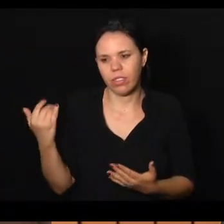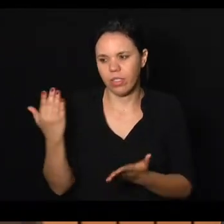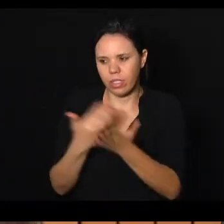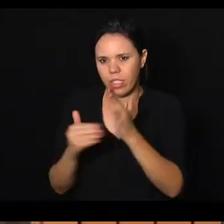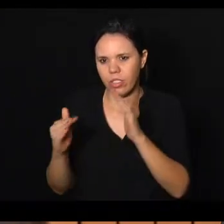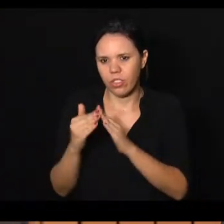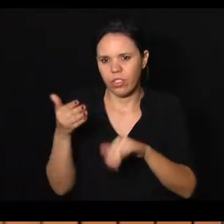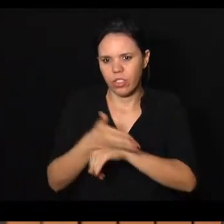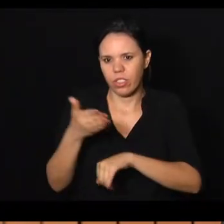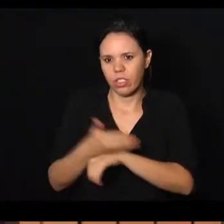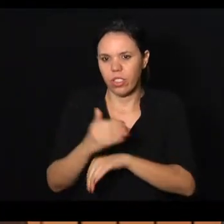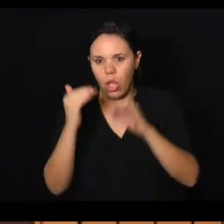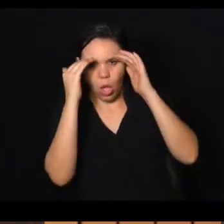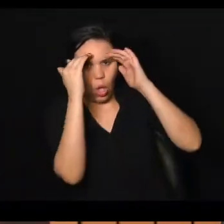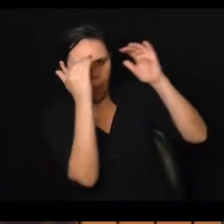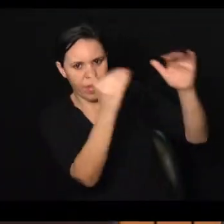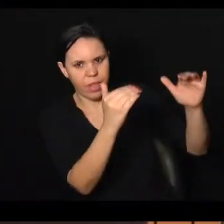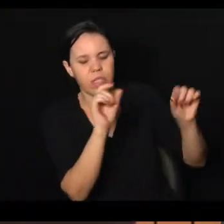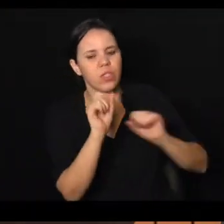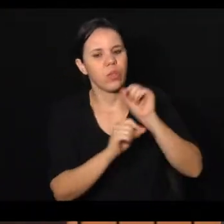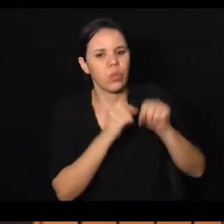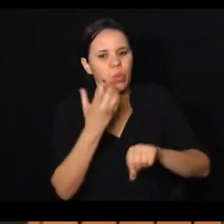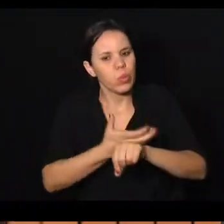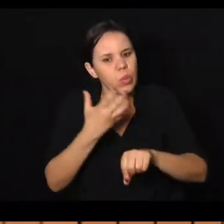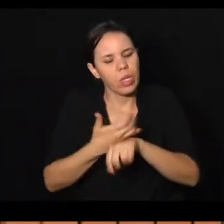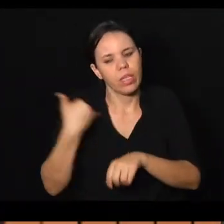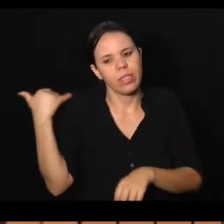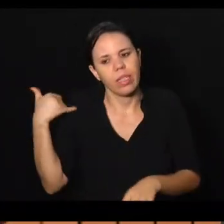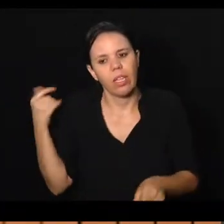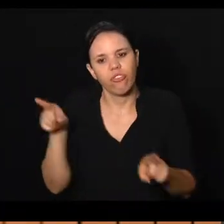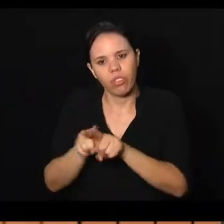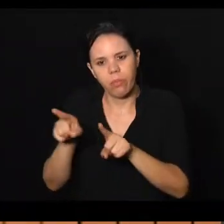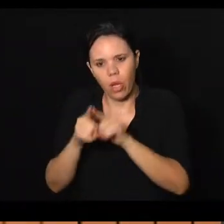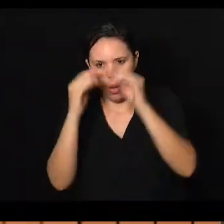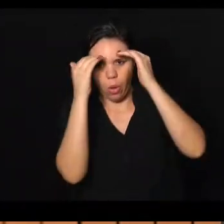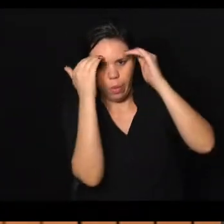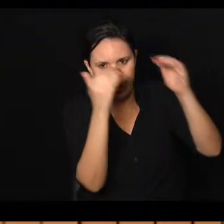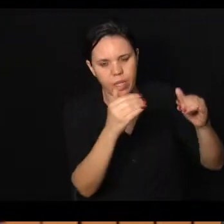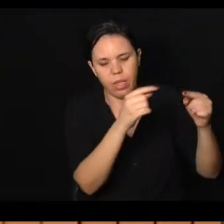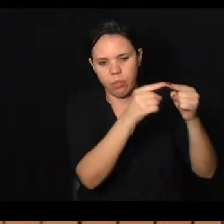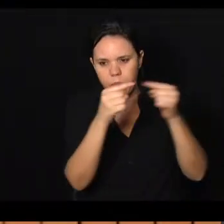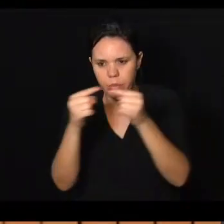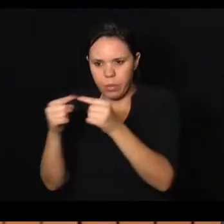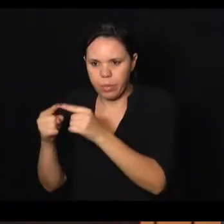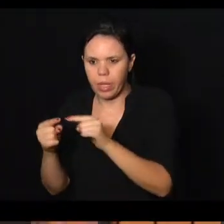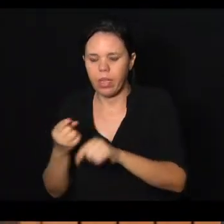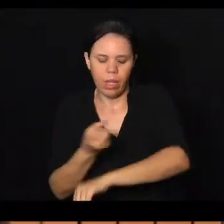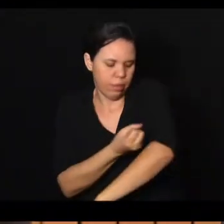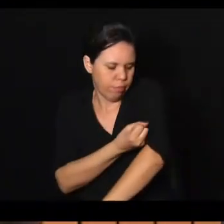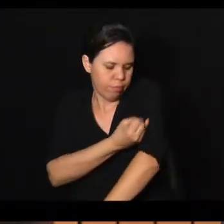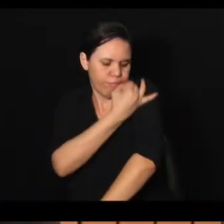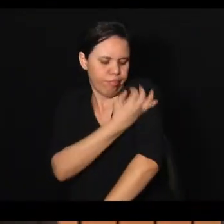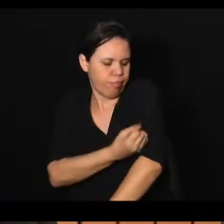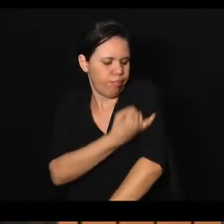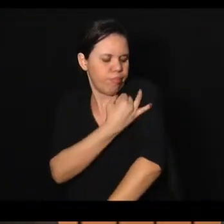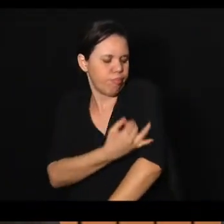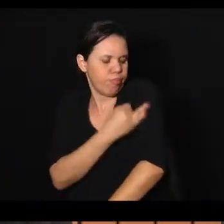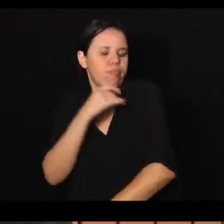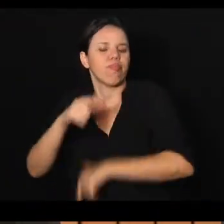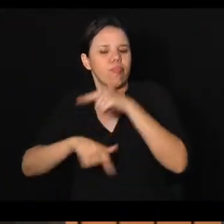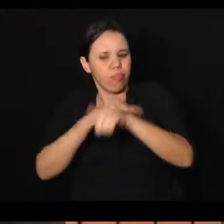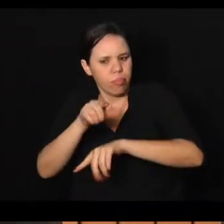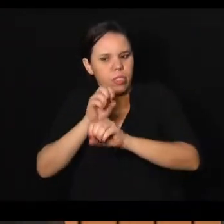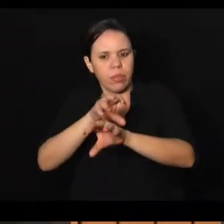escola, obedecendo a especificidade da idade, obedecendo cada série, mas nós vamos trabalhar